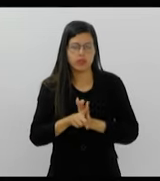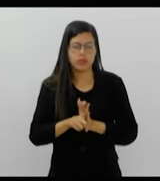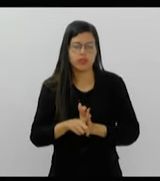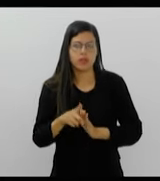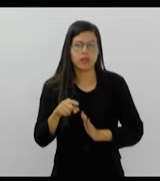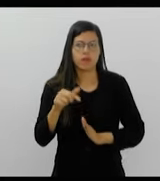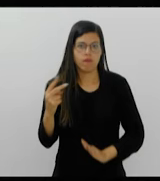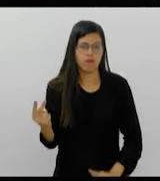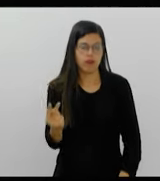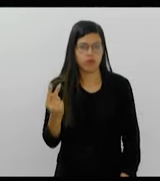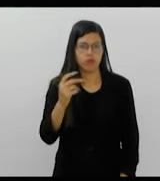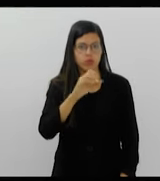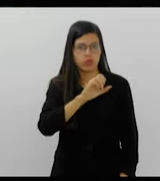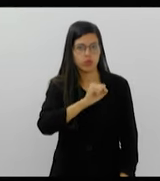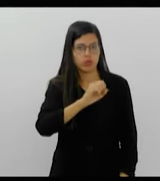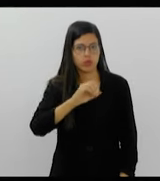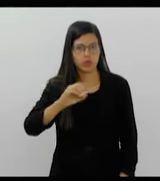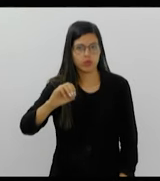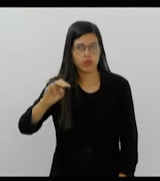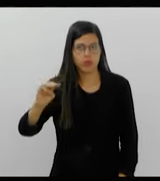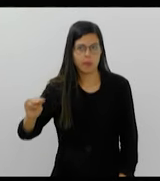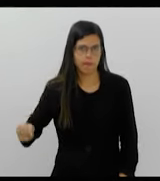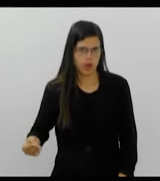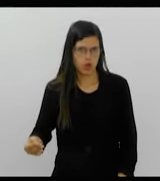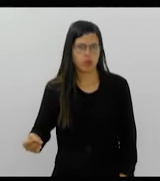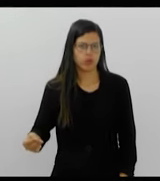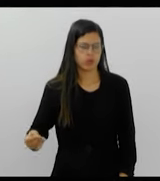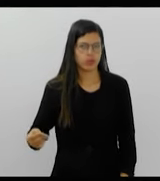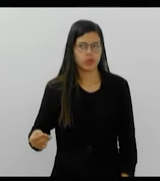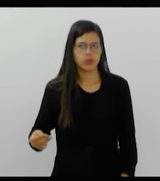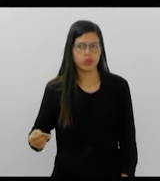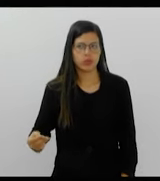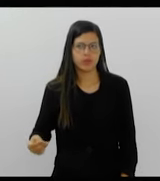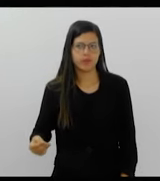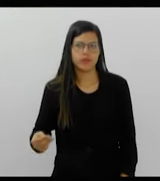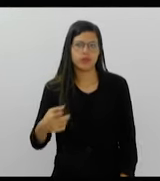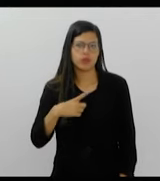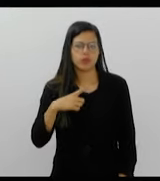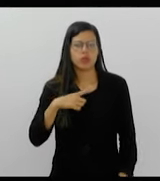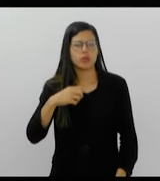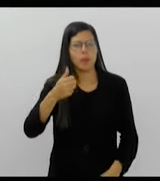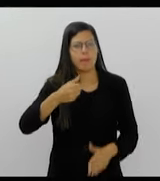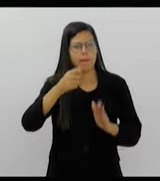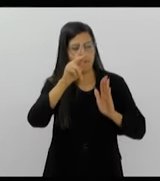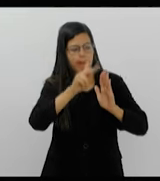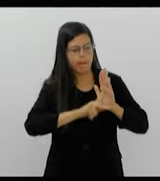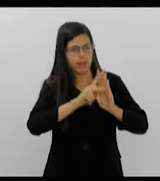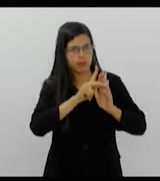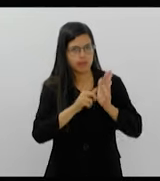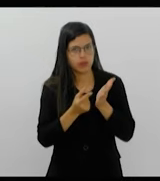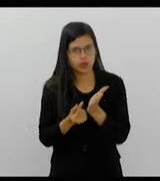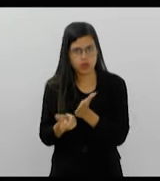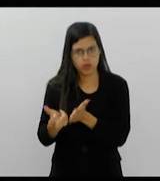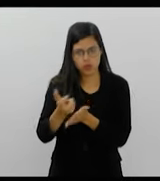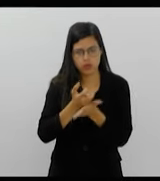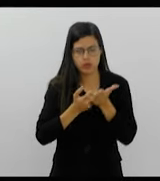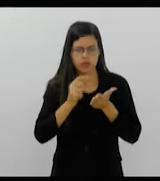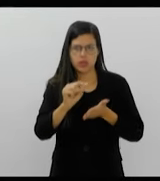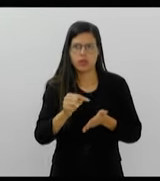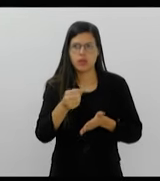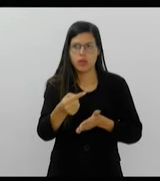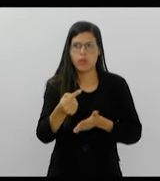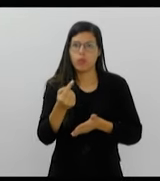valor de 800 milhões de outorga, estimado no primeiro plano de recuperação fiscal, que depois foi revisto